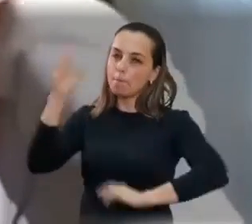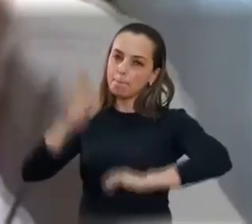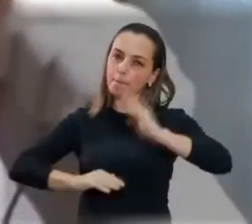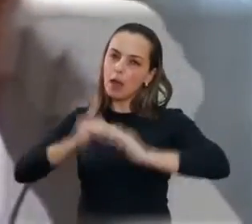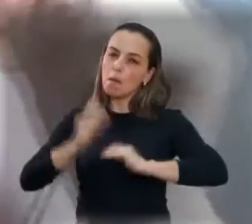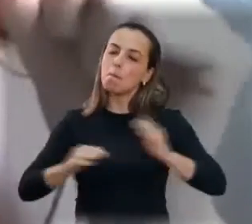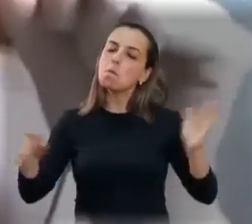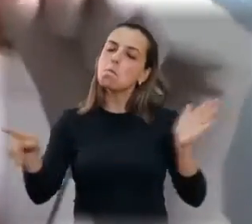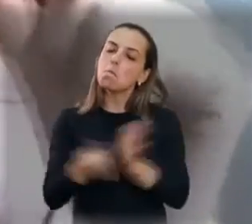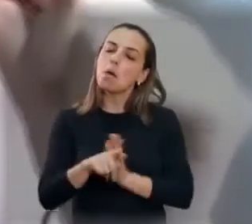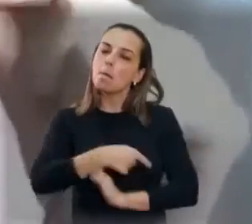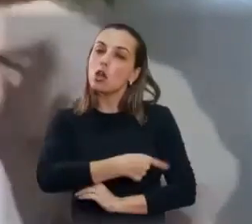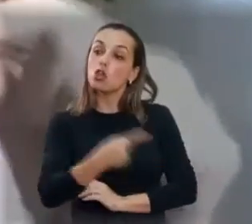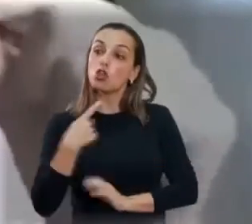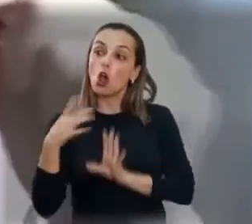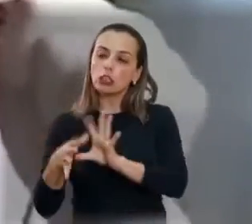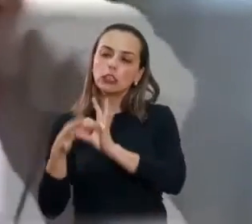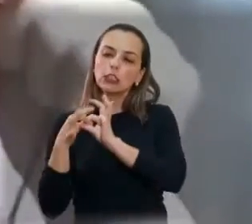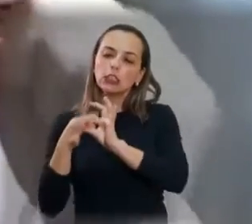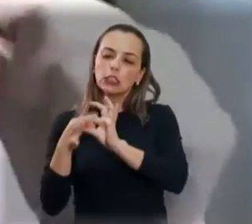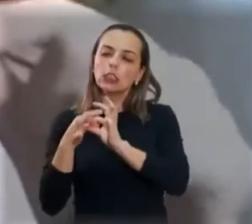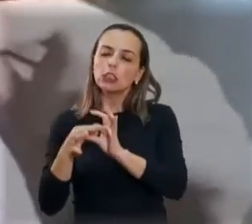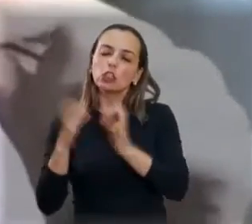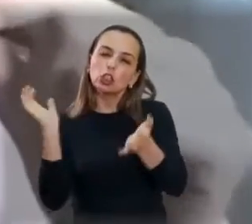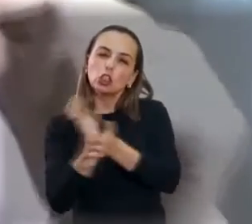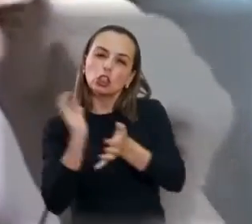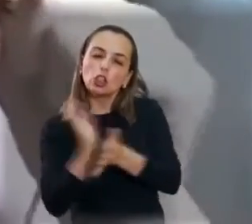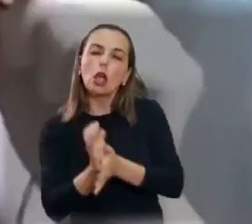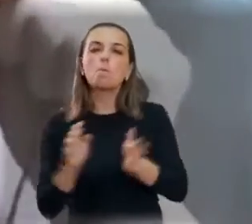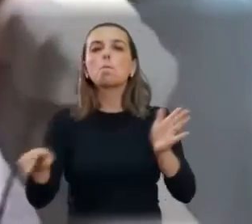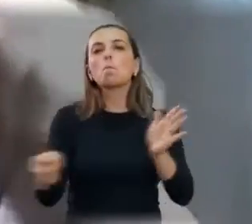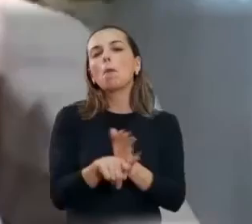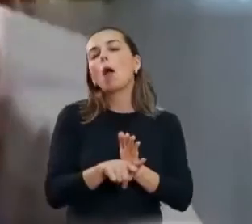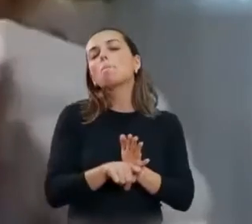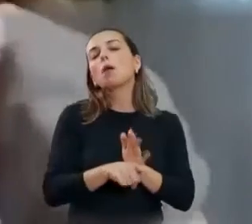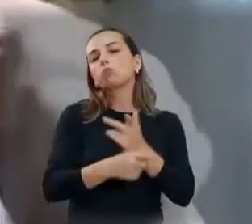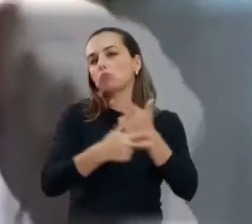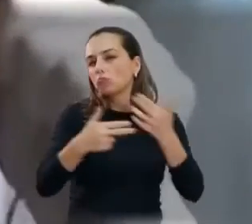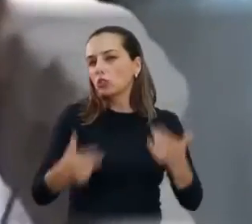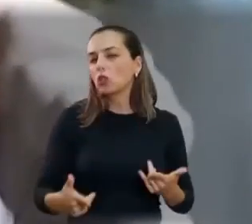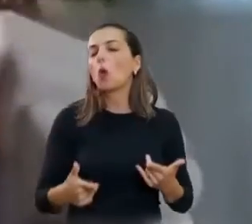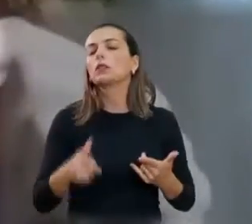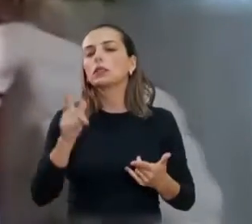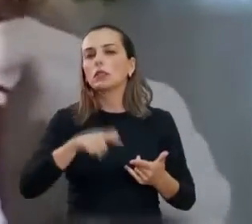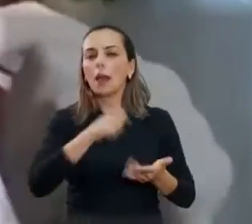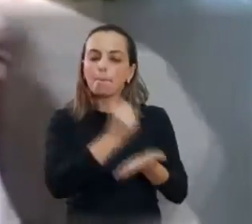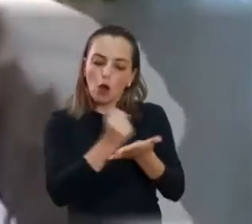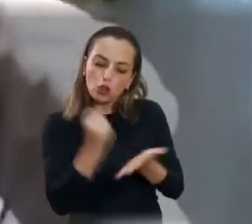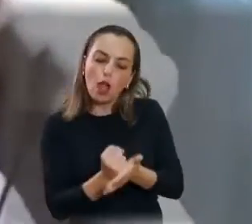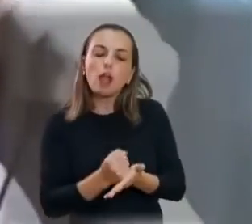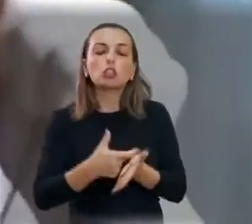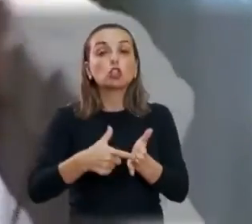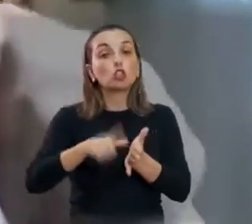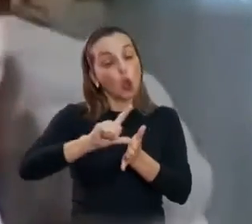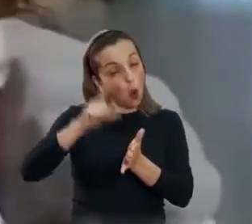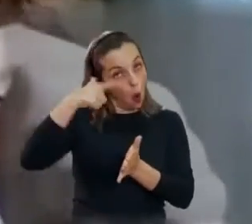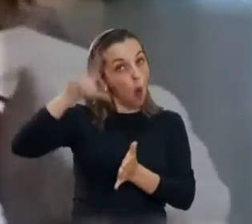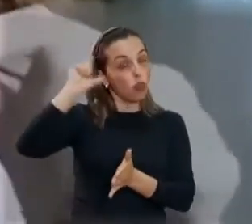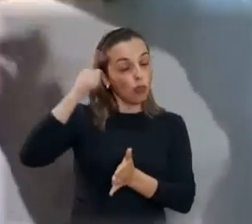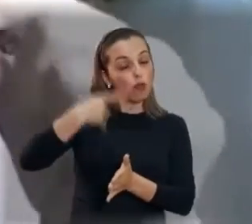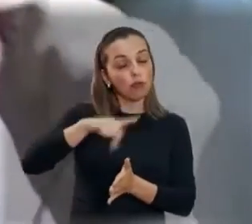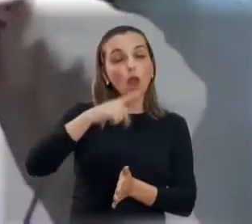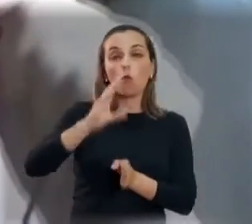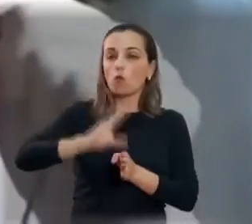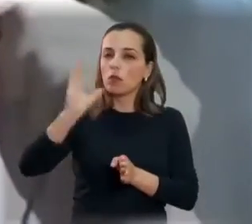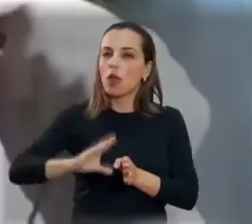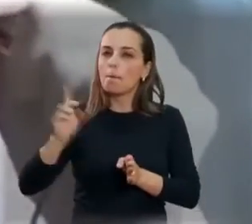pudesse construir juntos aquele pacote legislativo que foi ontem protocolizado nessa Casa de Leis e uma indicação